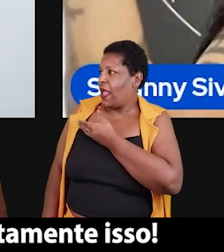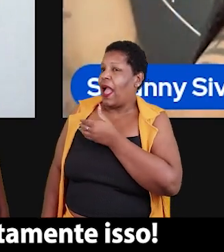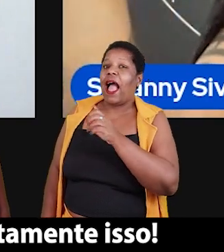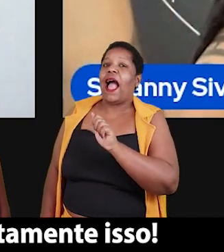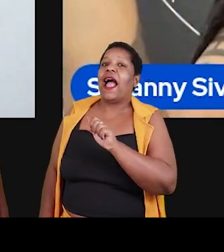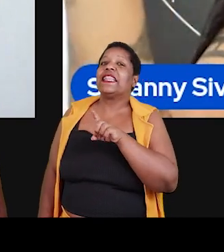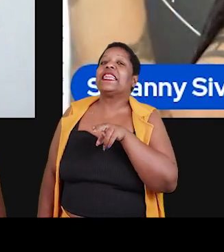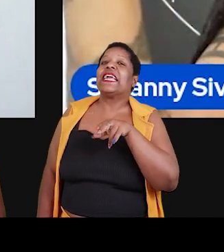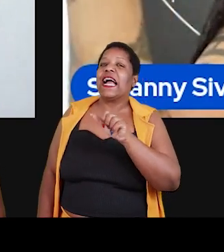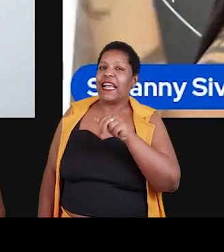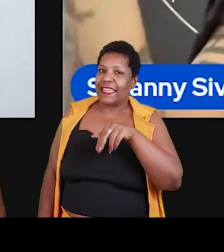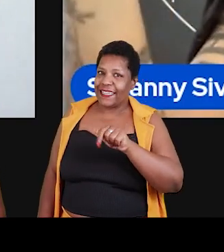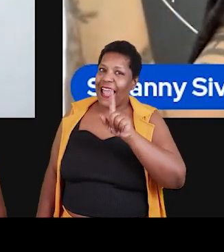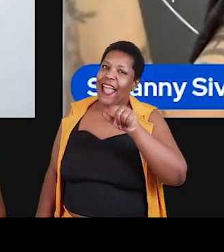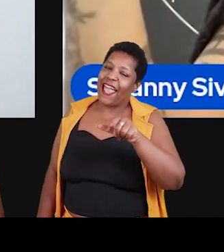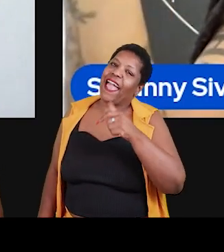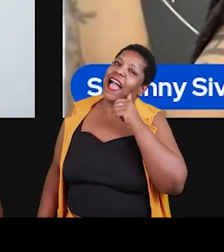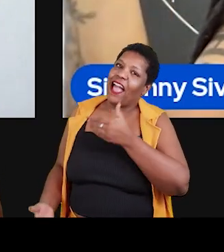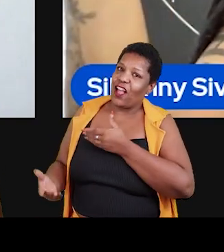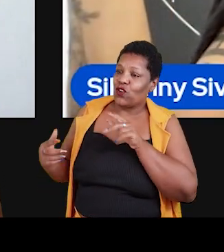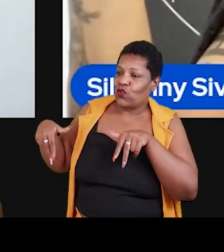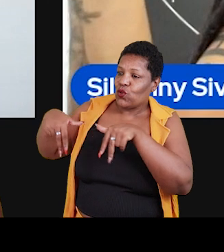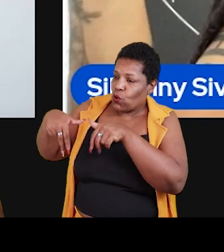dar uma oportunidade para que eles possam